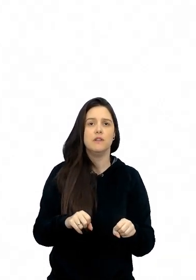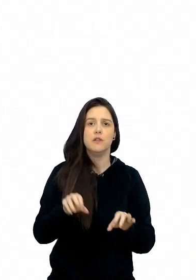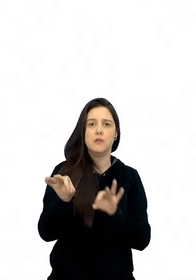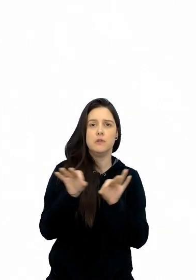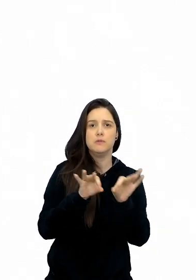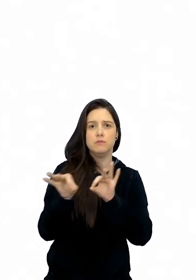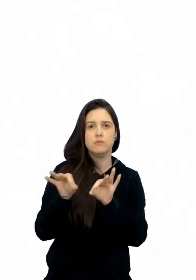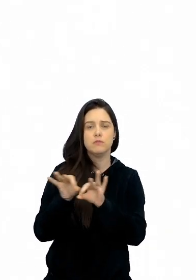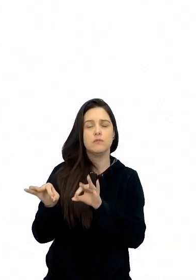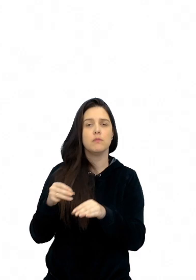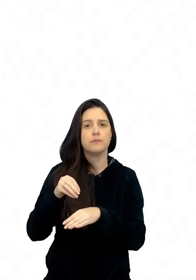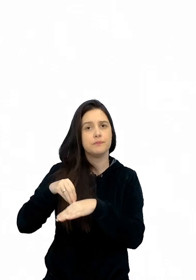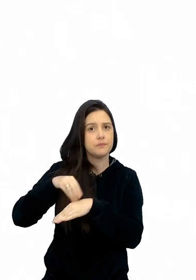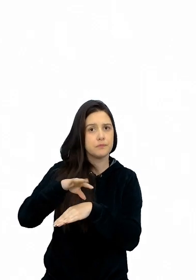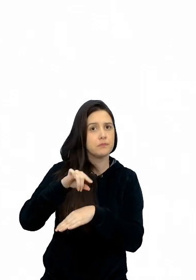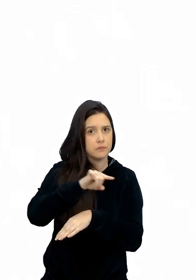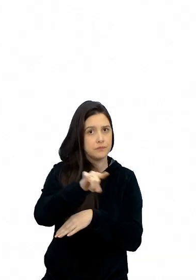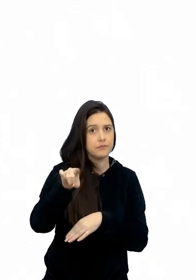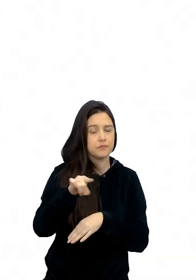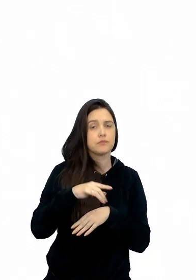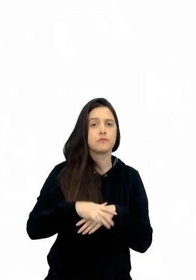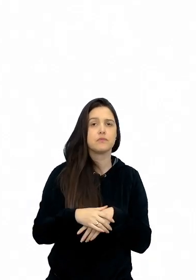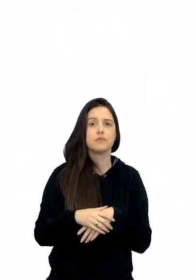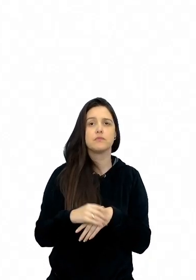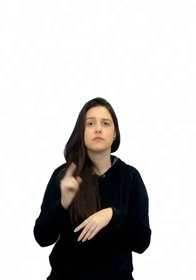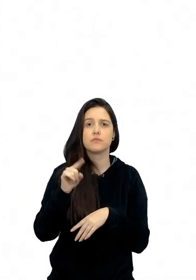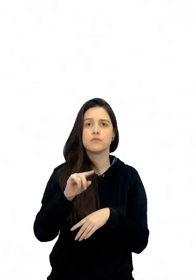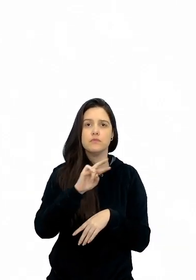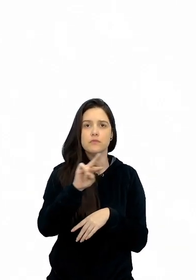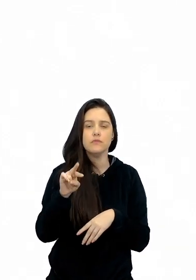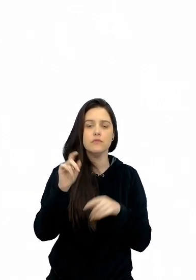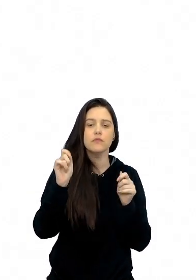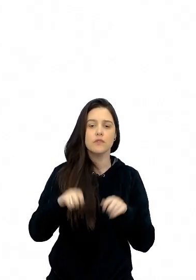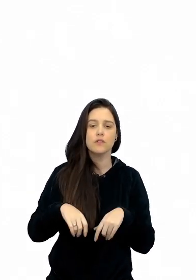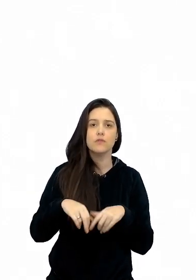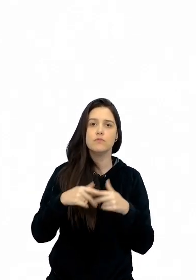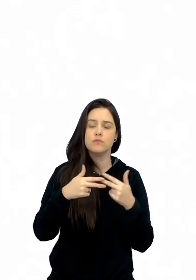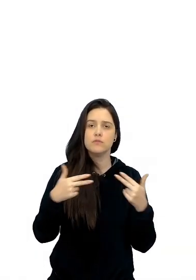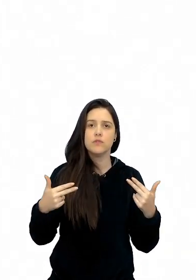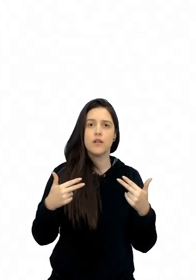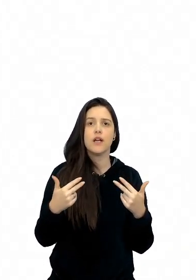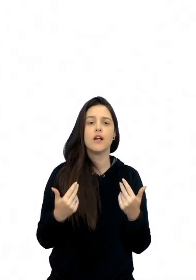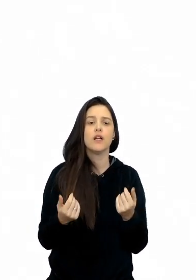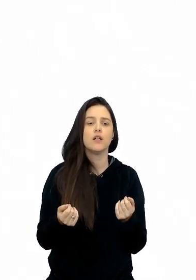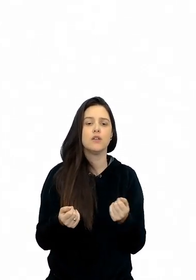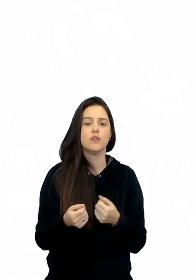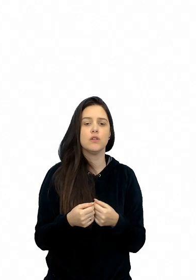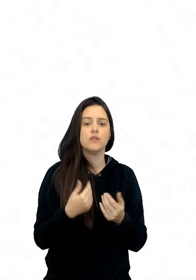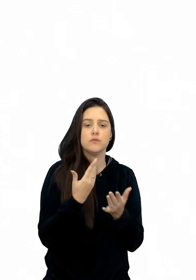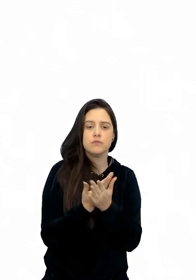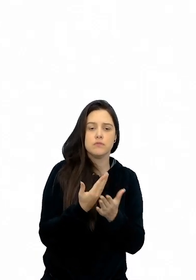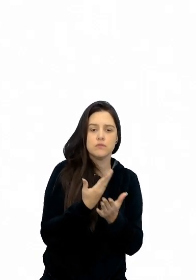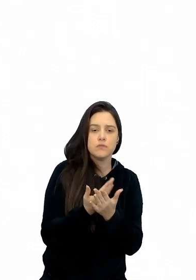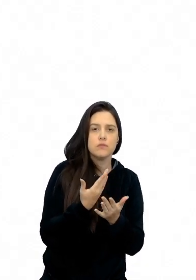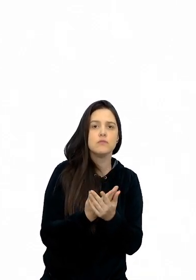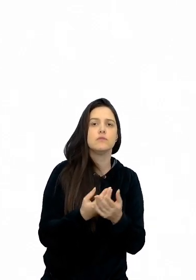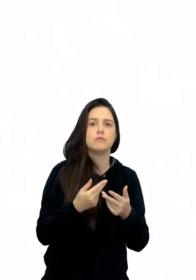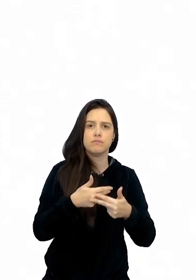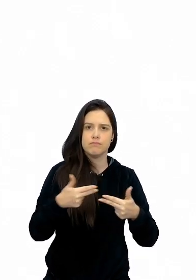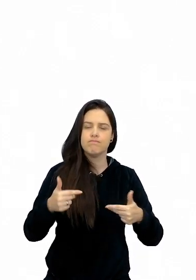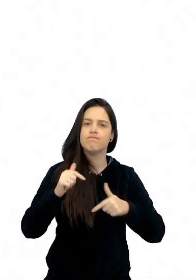prepara aqui para vocês, é um momento que eu também, como formadora, eu também estudo bastante para